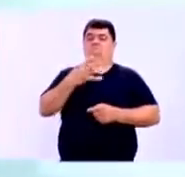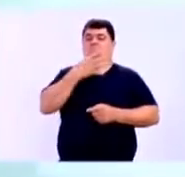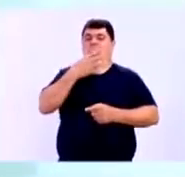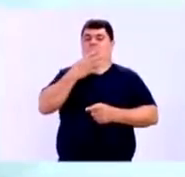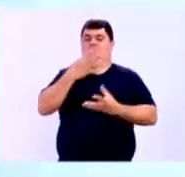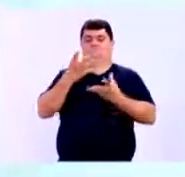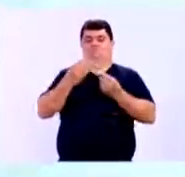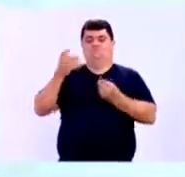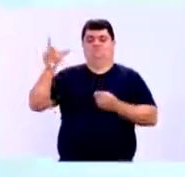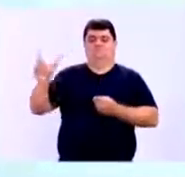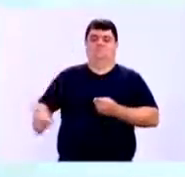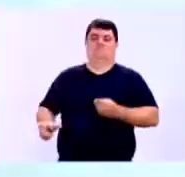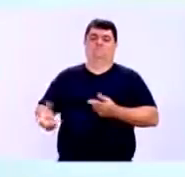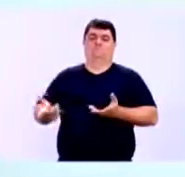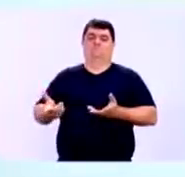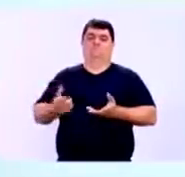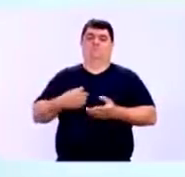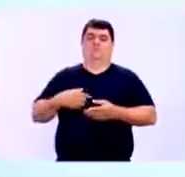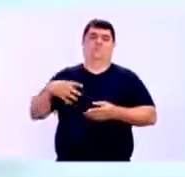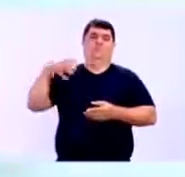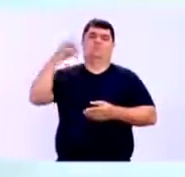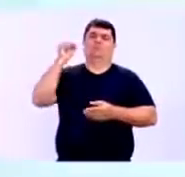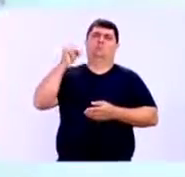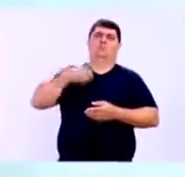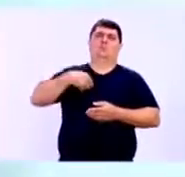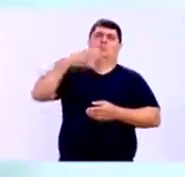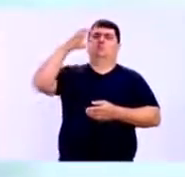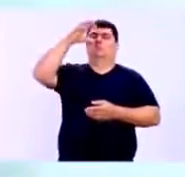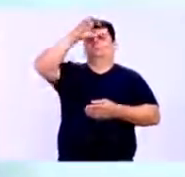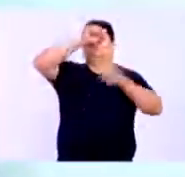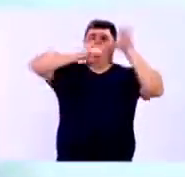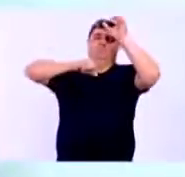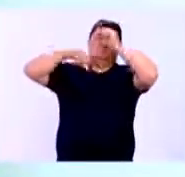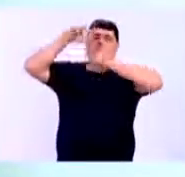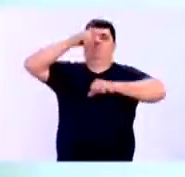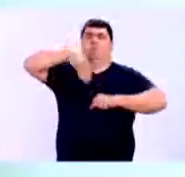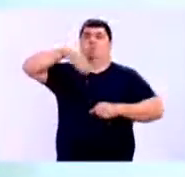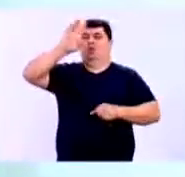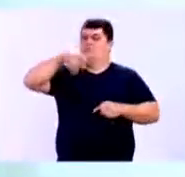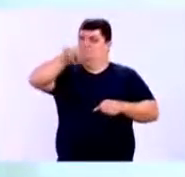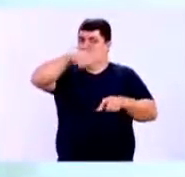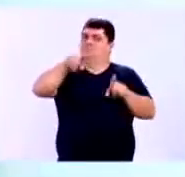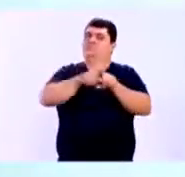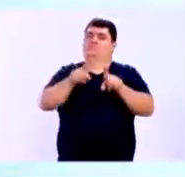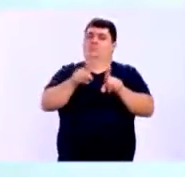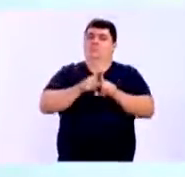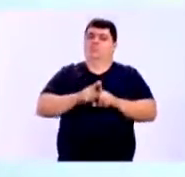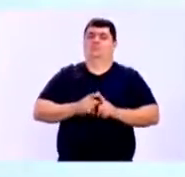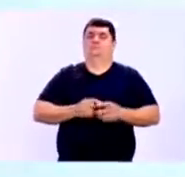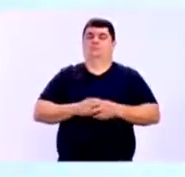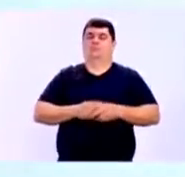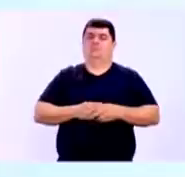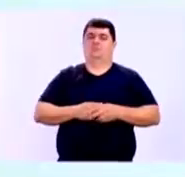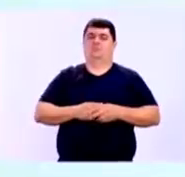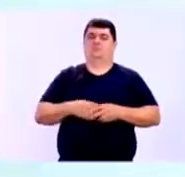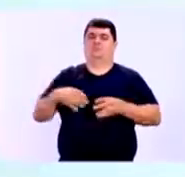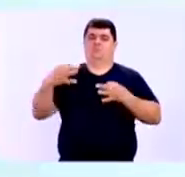esse professor. Cada vez que eu escuto ele, eu aprendo mais. E vocês também, né? Exatamente.